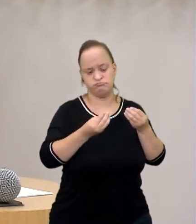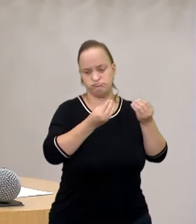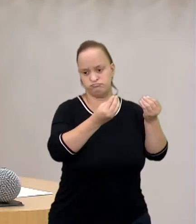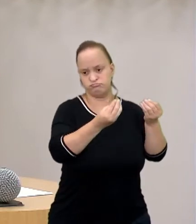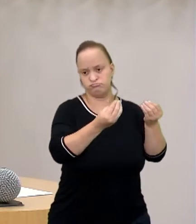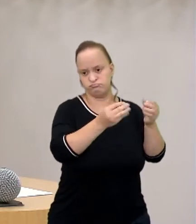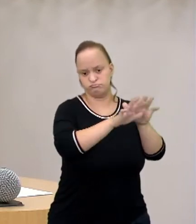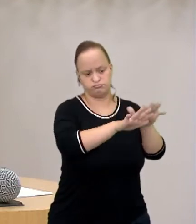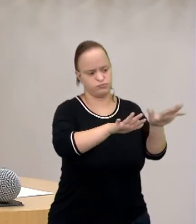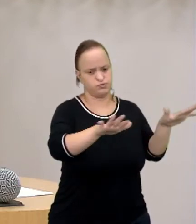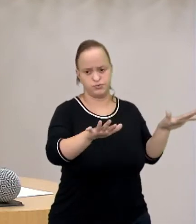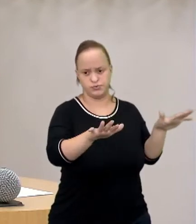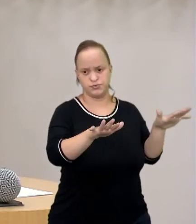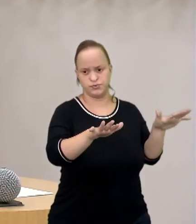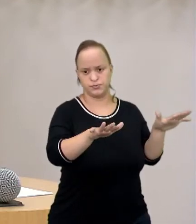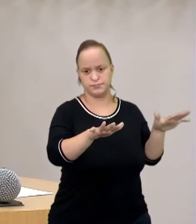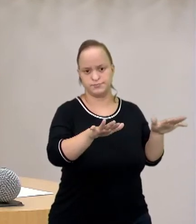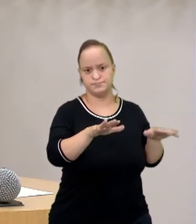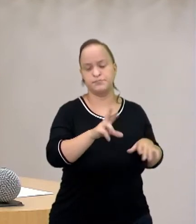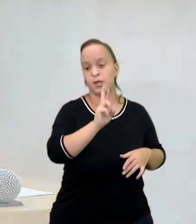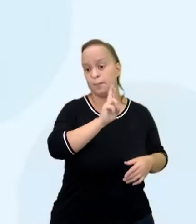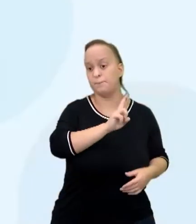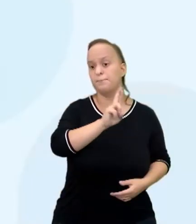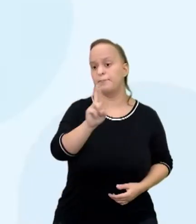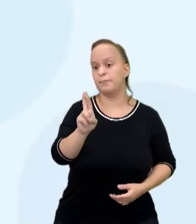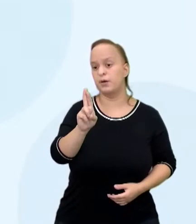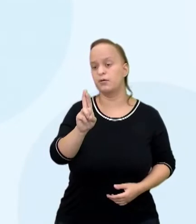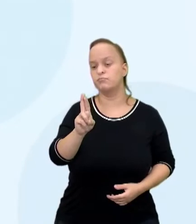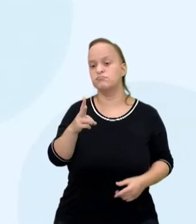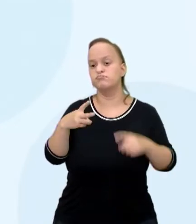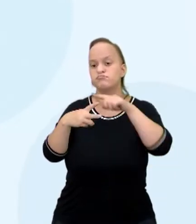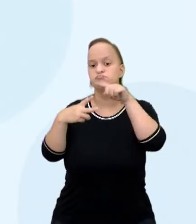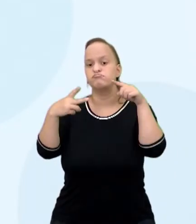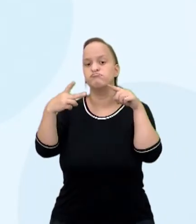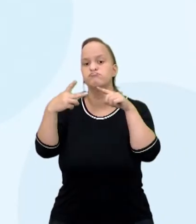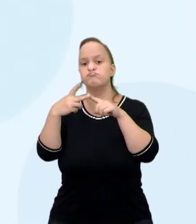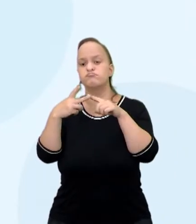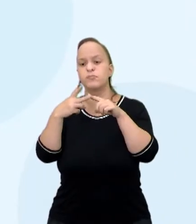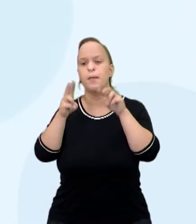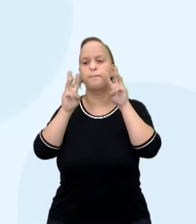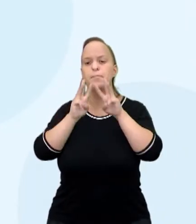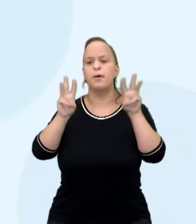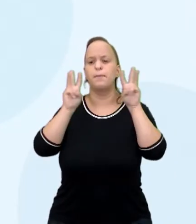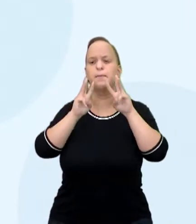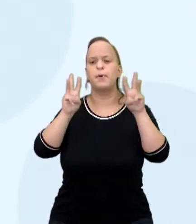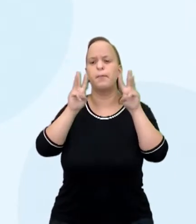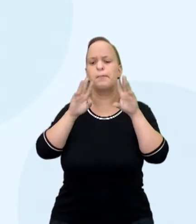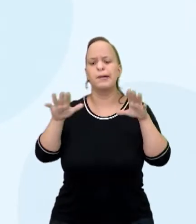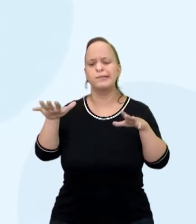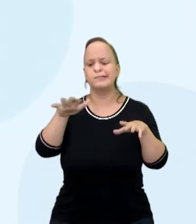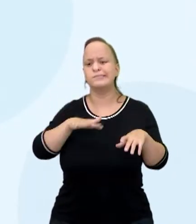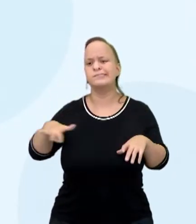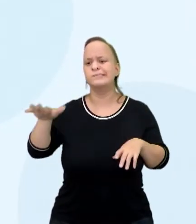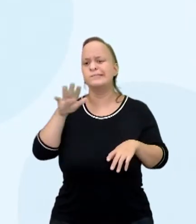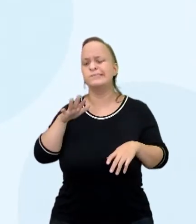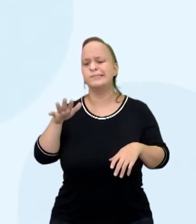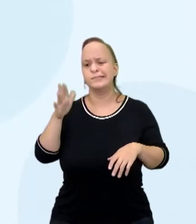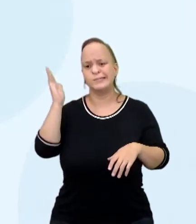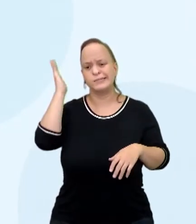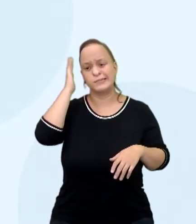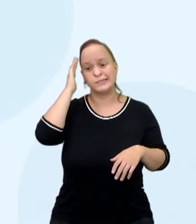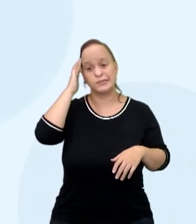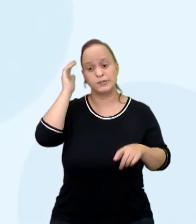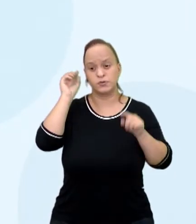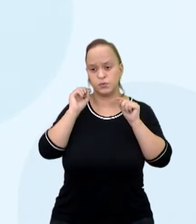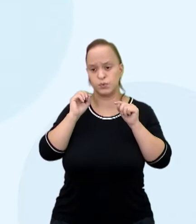essas questões. Outra questão, o que você conhece sobre o campo publicitário? Tudo que você sabe não tem